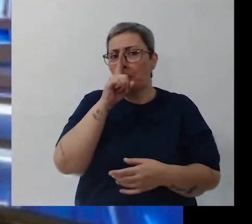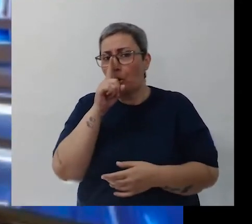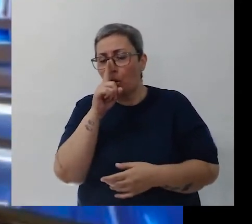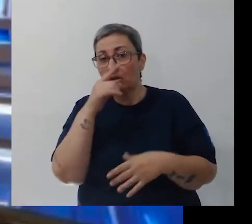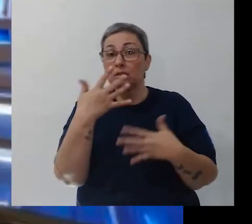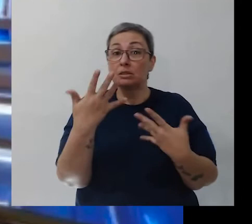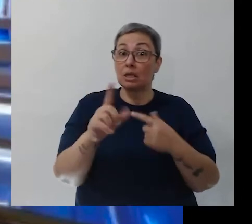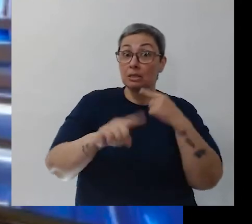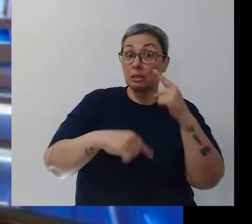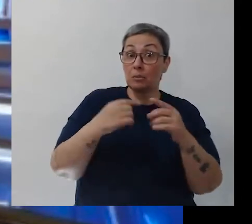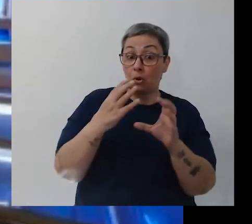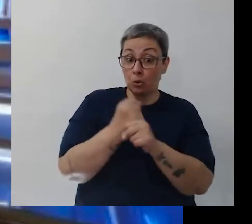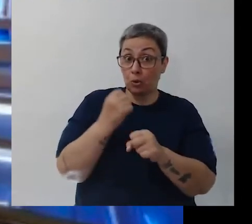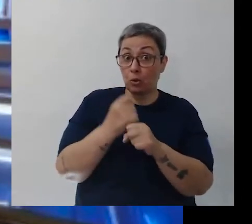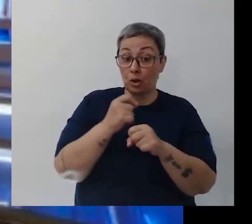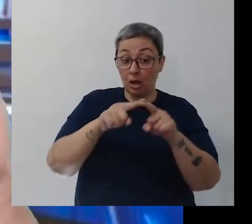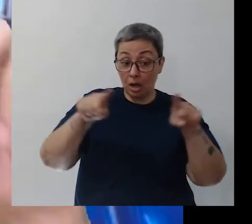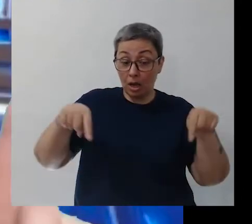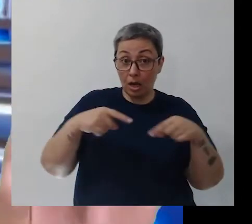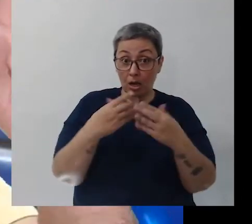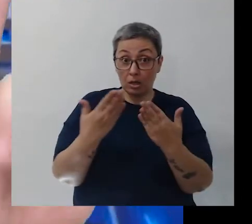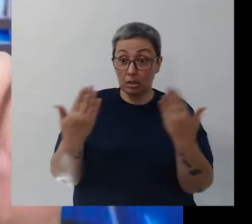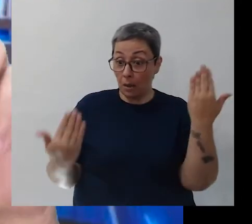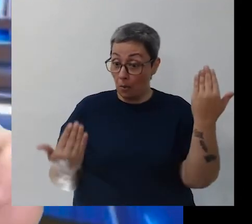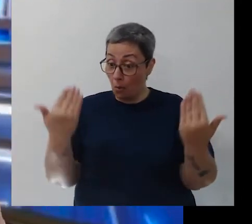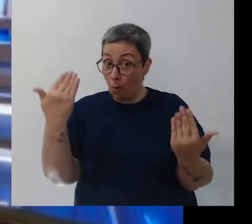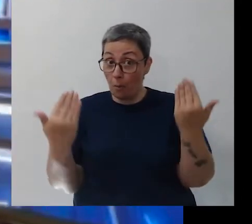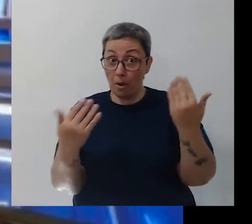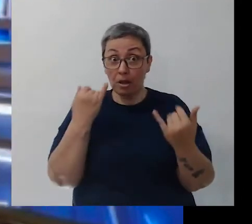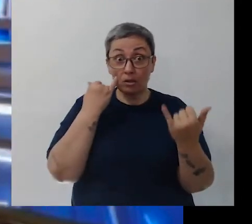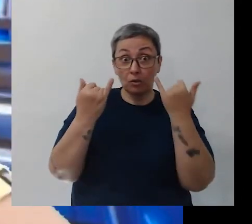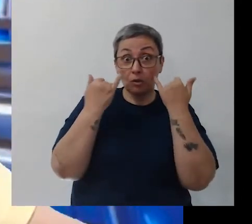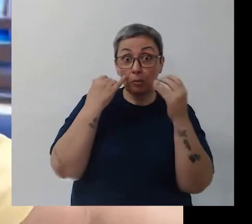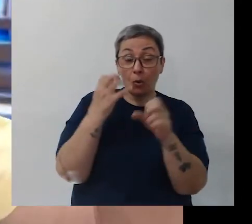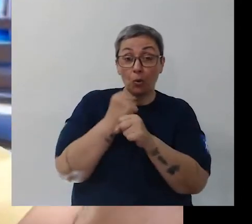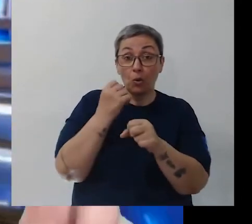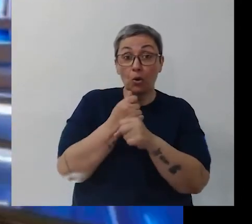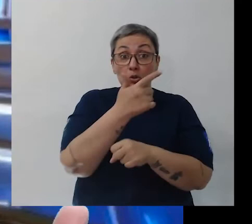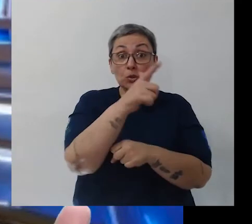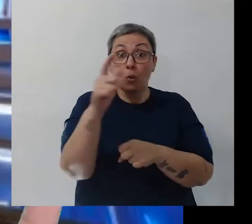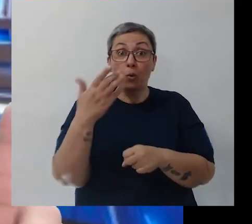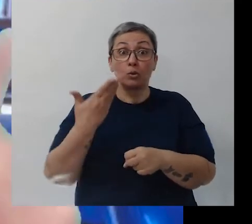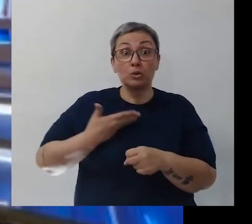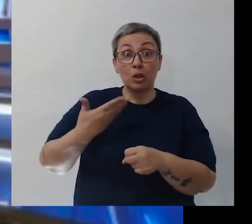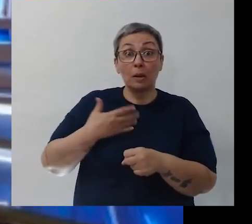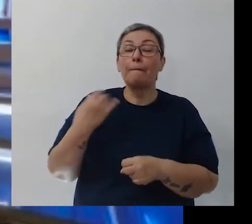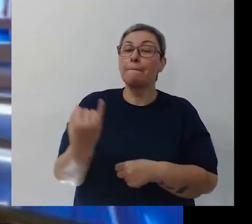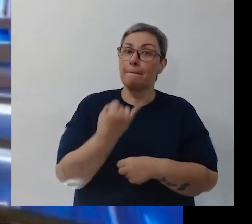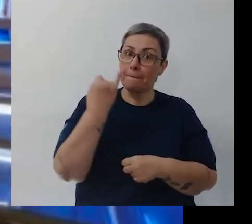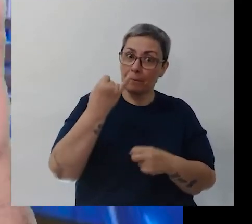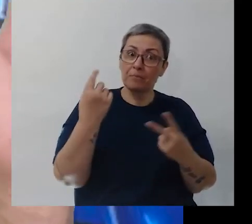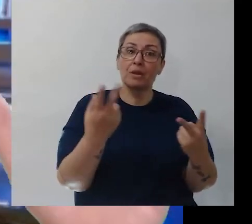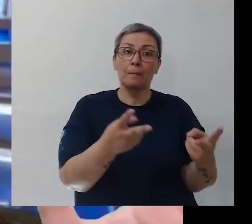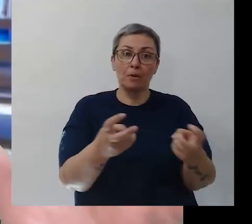Bom, depois leve esses dados para a sala de aula e compare as informações com os dados dos demais colegas. É importante